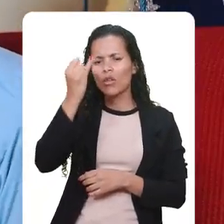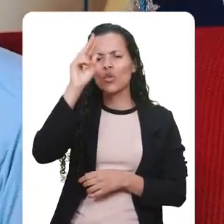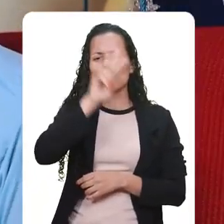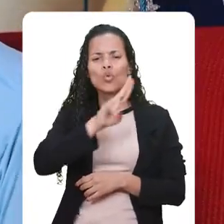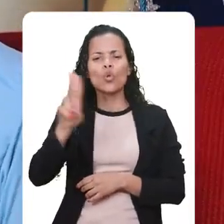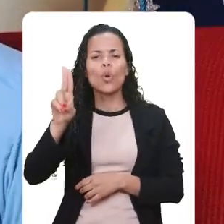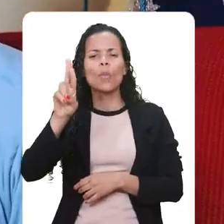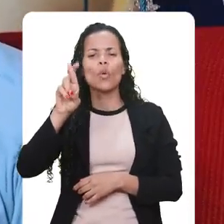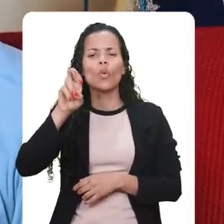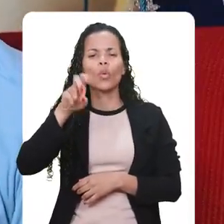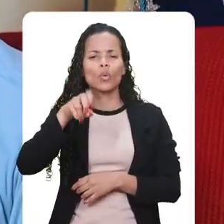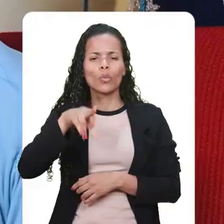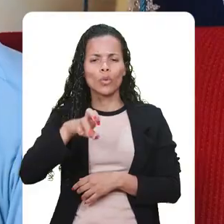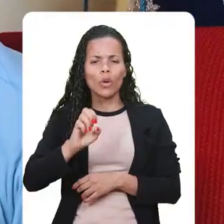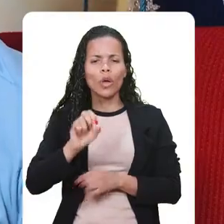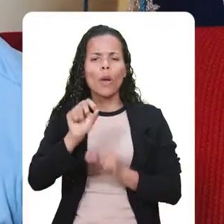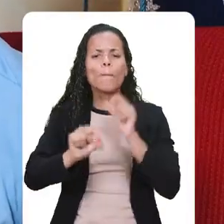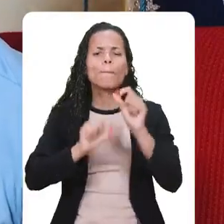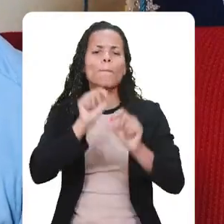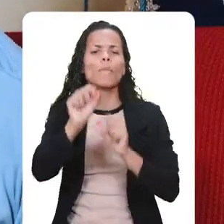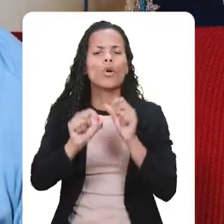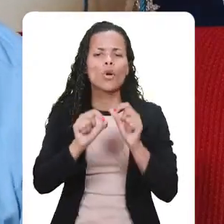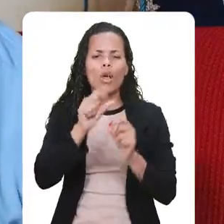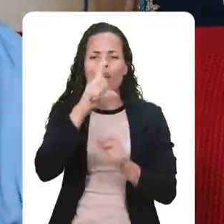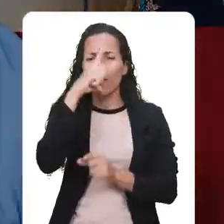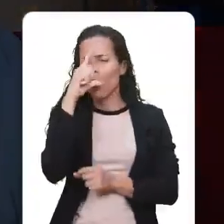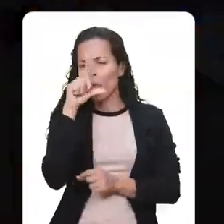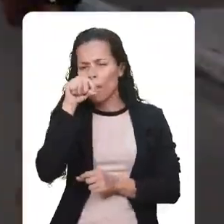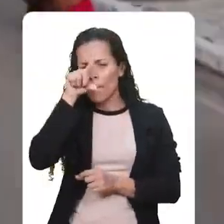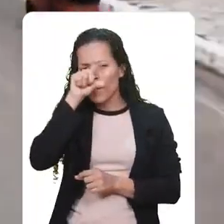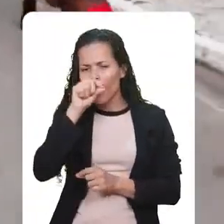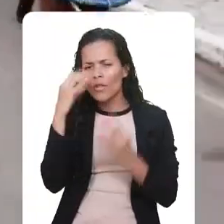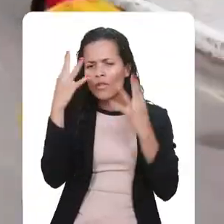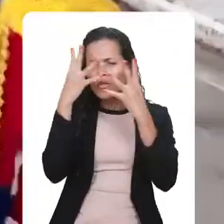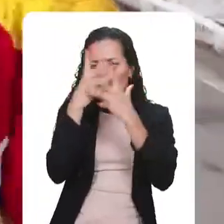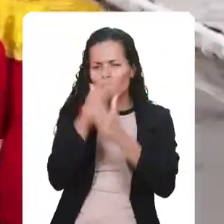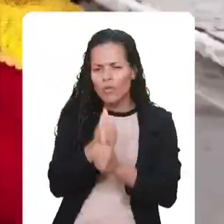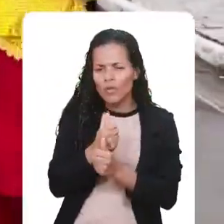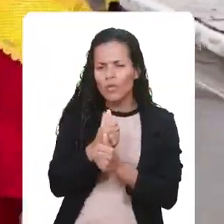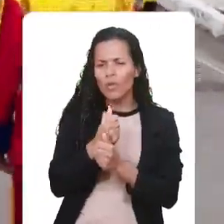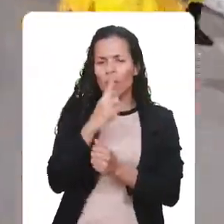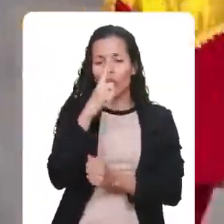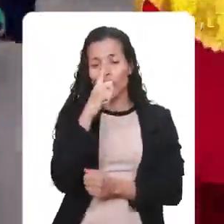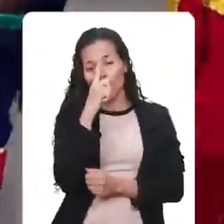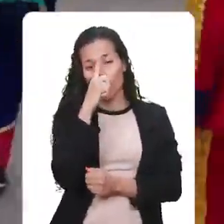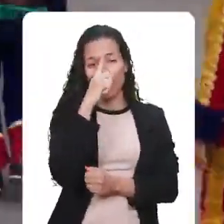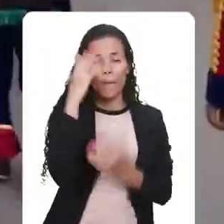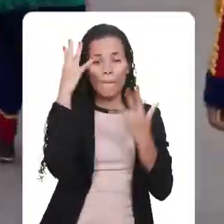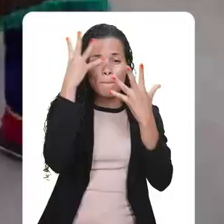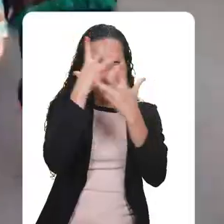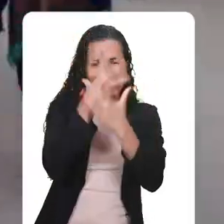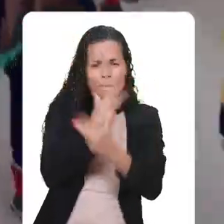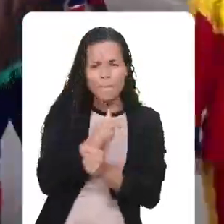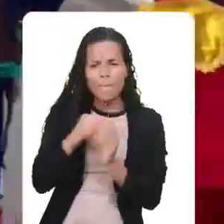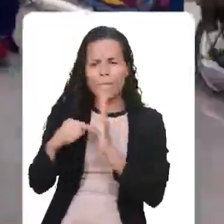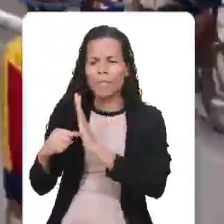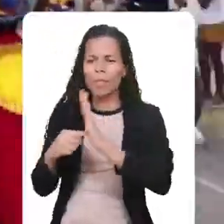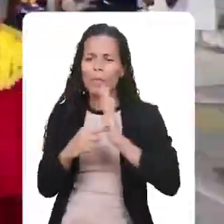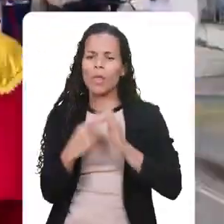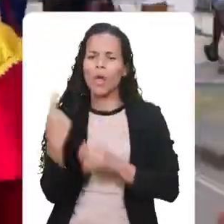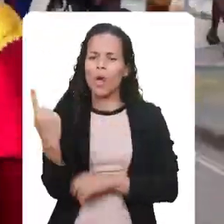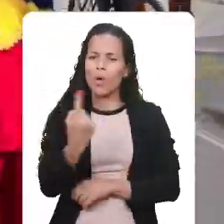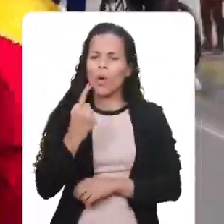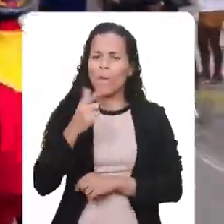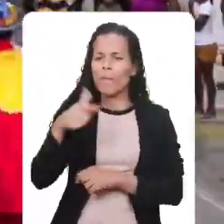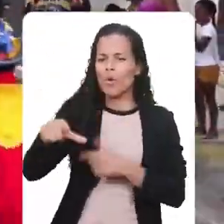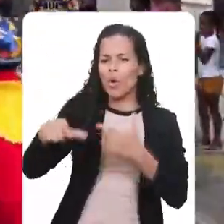rouxinol, ele se dá pela questão de ser um passarinho muito belo. O carnaval não é a única festividade em que os bois se apresentam. Alguns